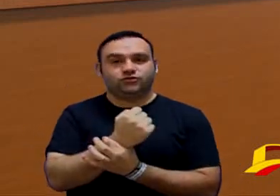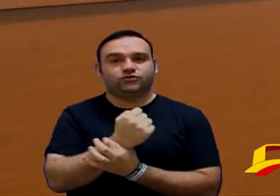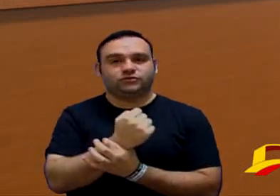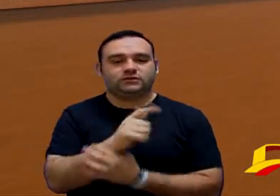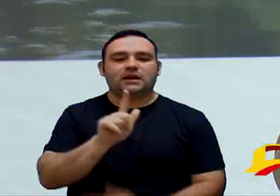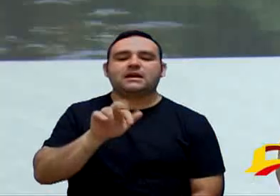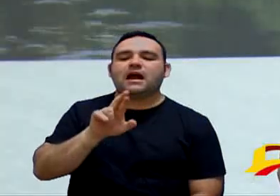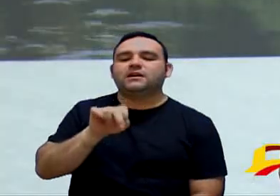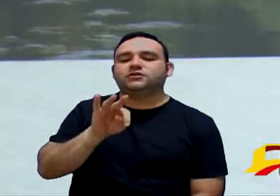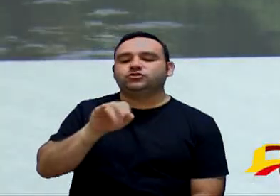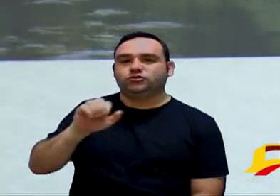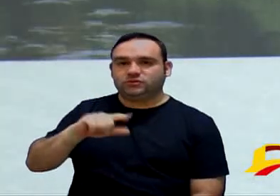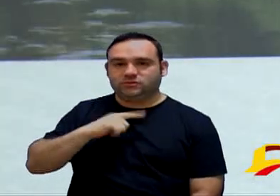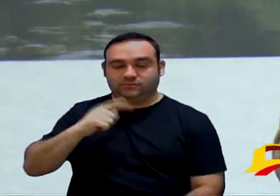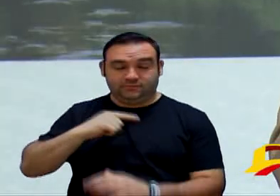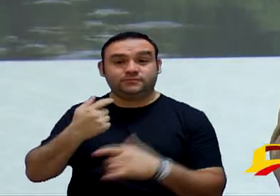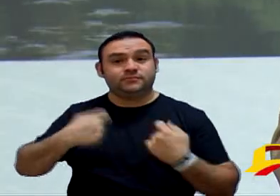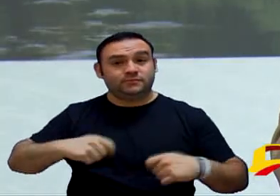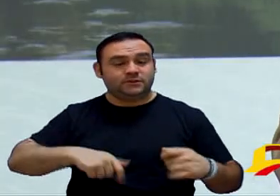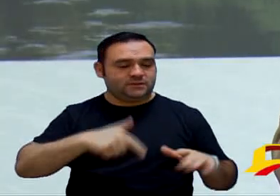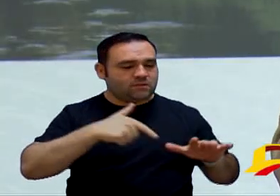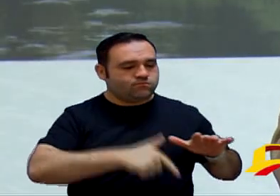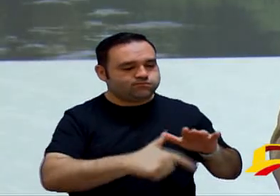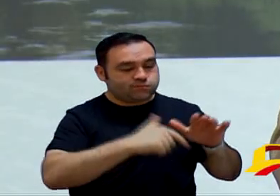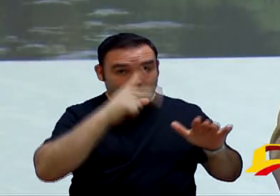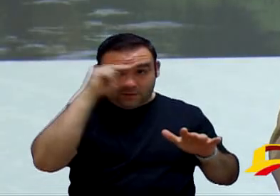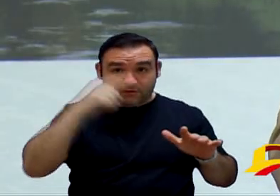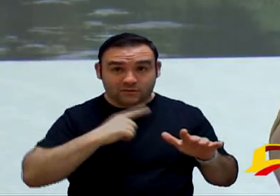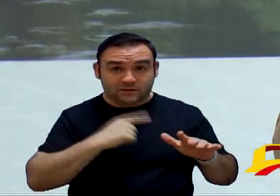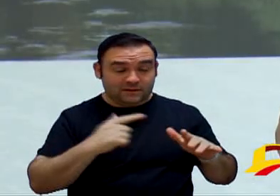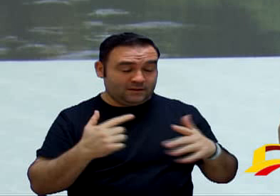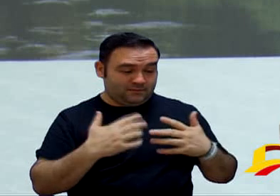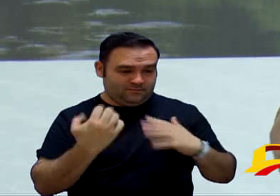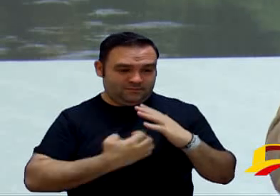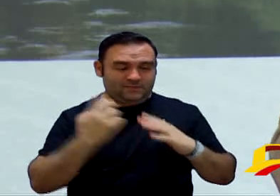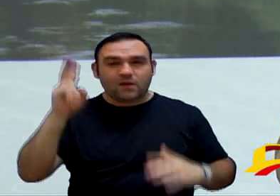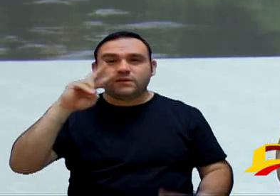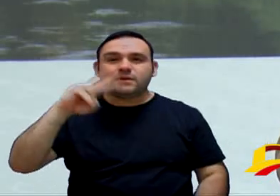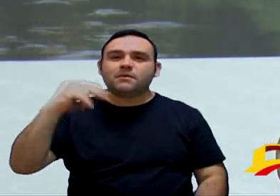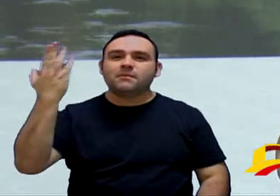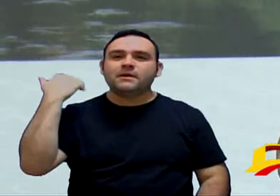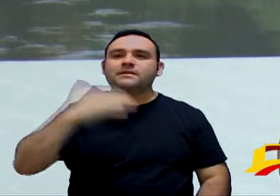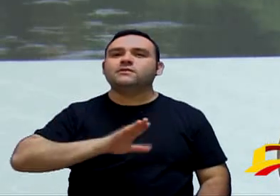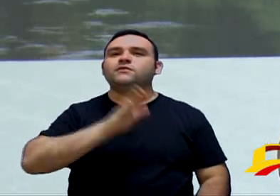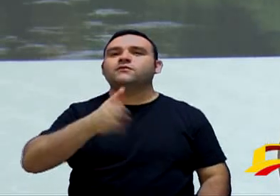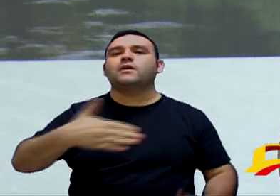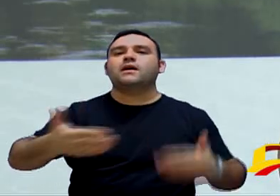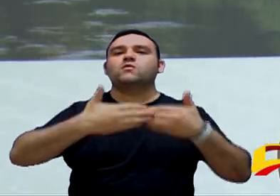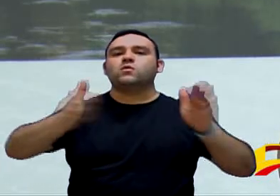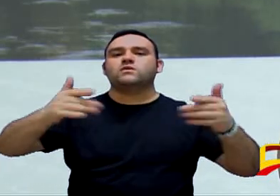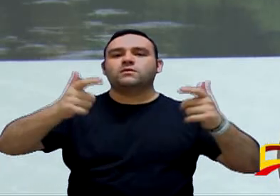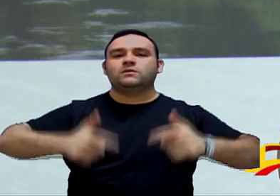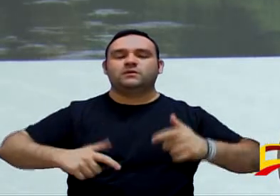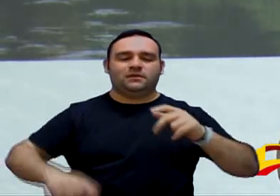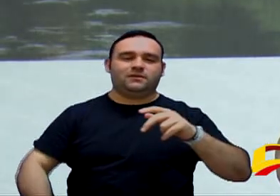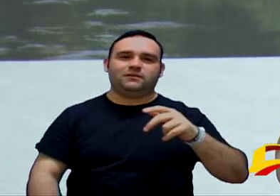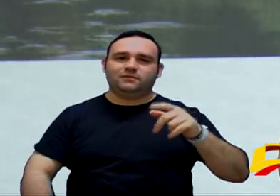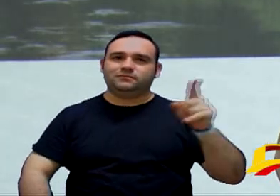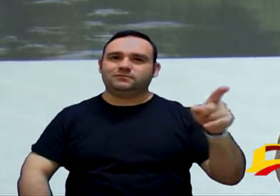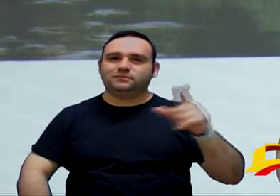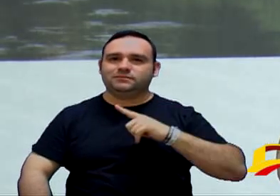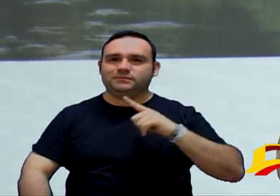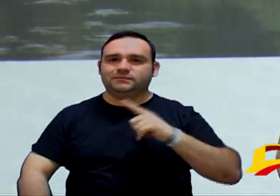que instalou Esse brinquedo lá tem que dar uma garantia para a prefeitura eu lembro Faz pouco tempo que o senhor teve na inauguração lá do SIM